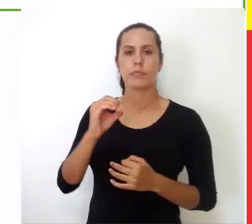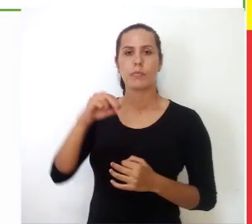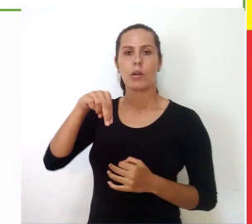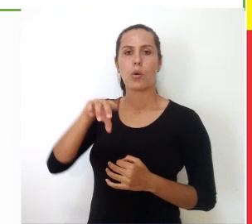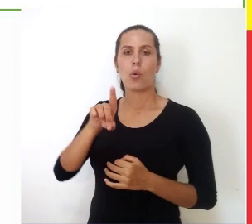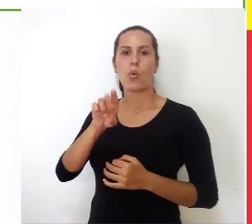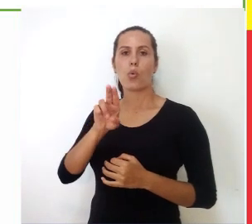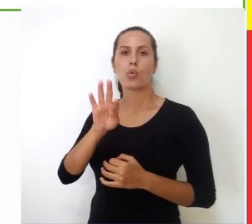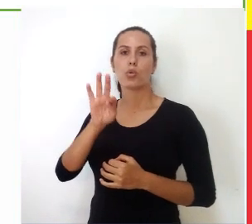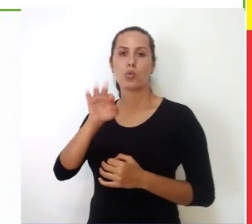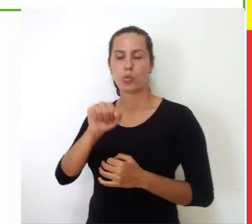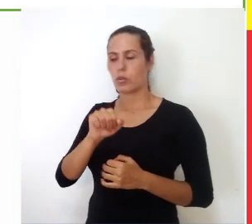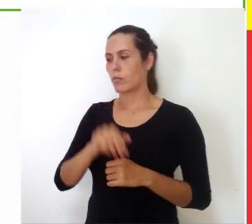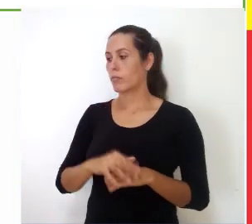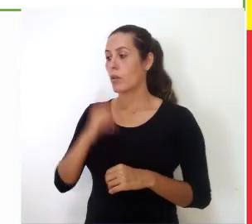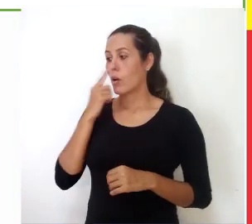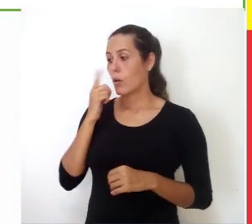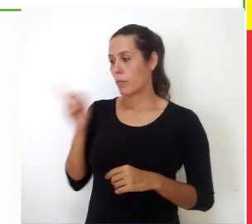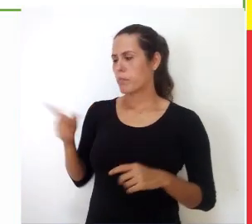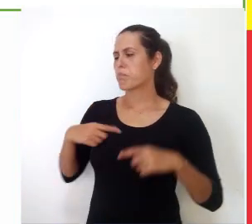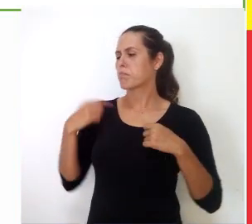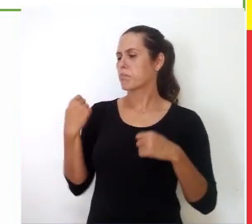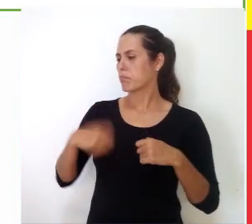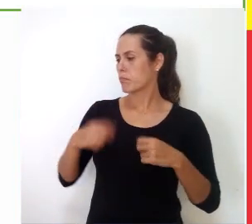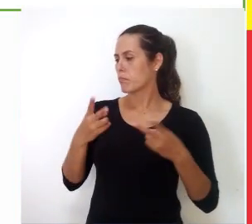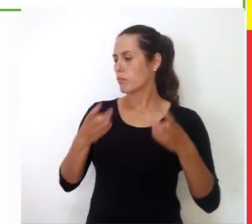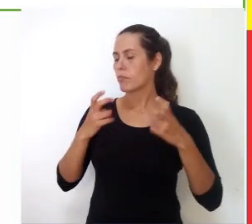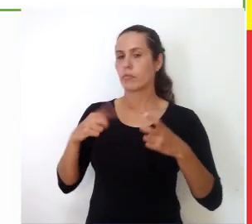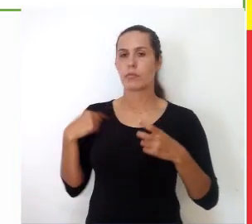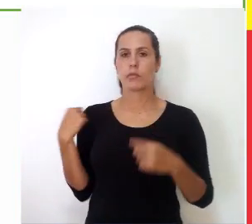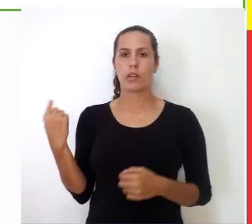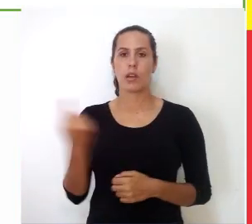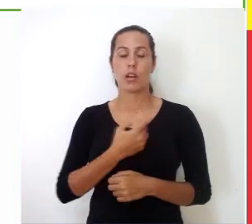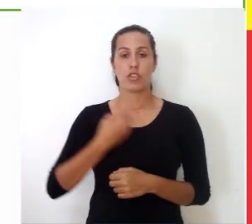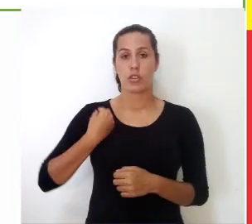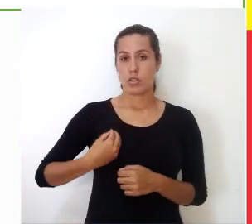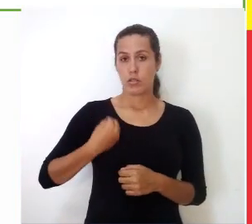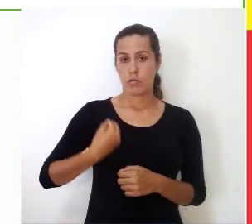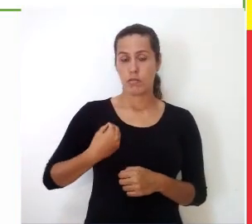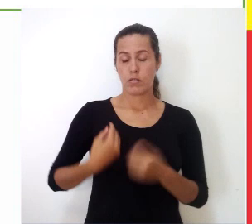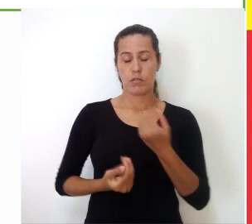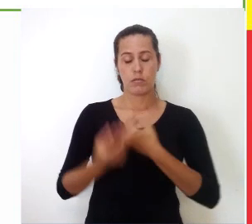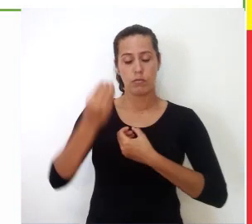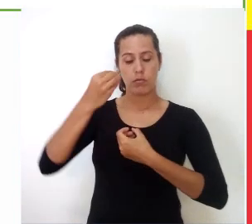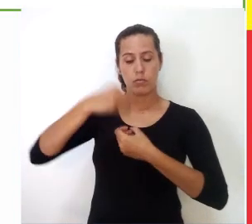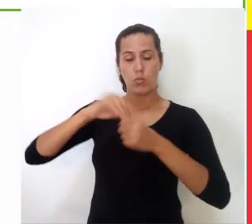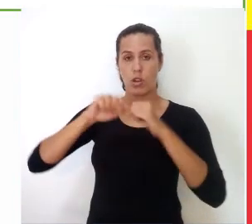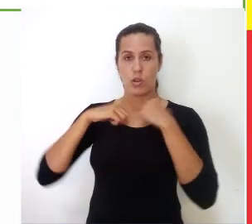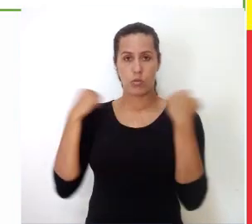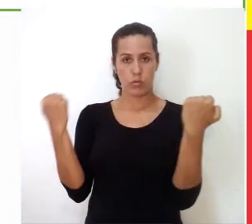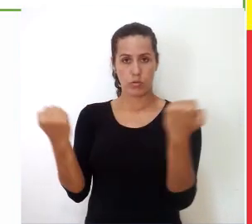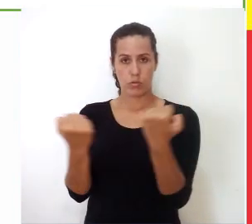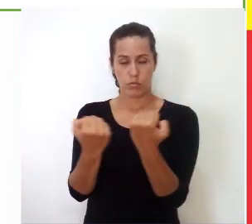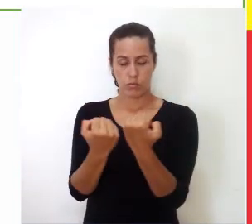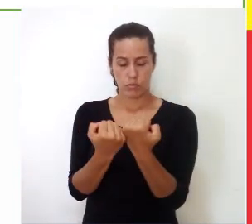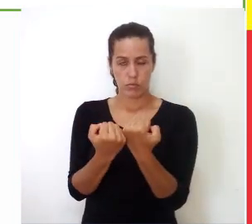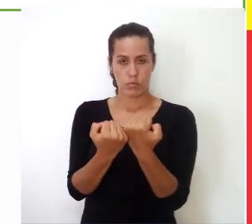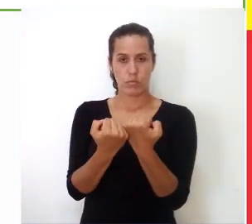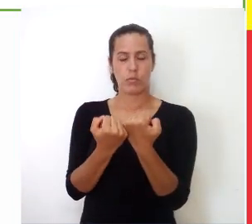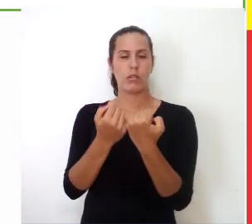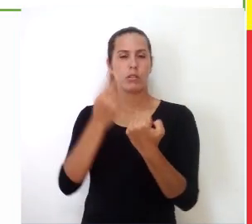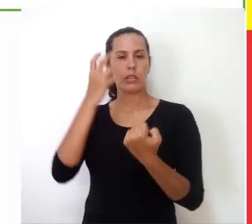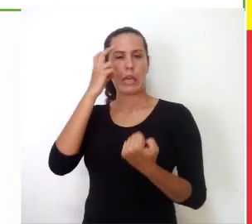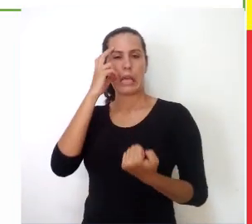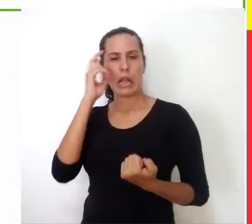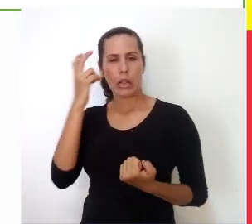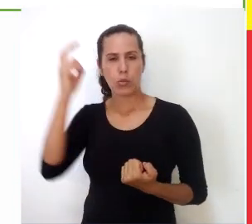É notório que vivemos atualmente em uma sociedade, em uma crise de dimensões intelectuais,